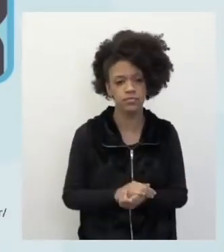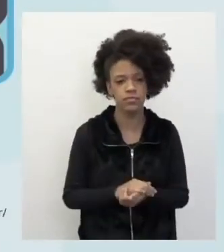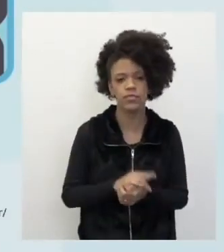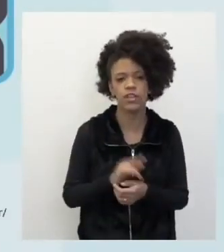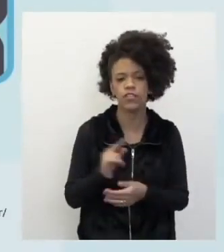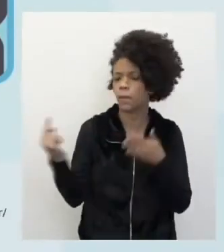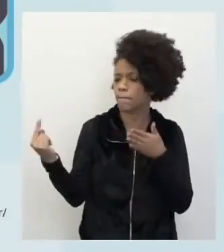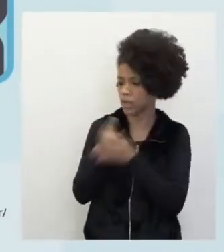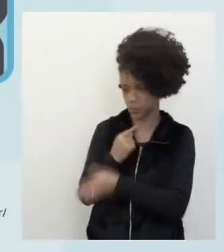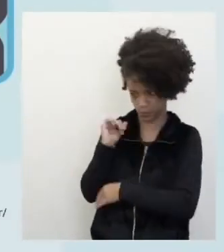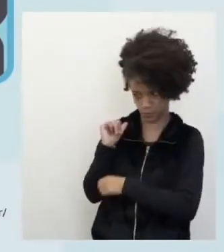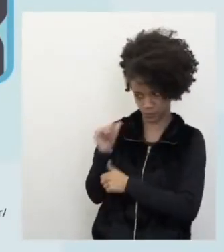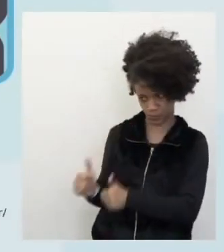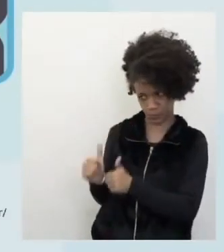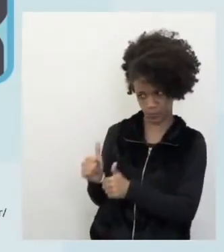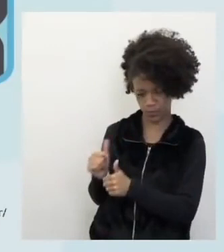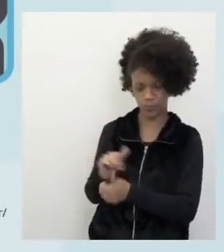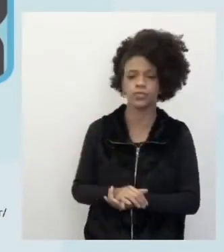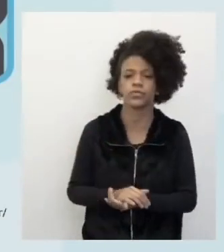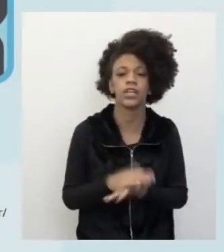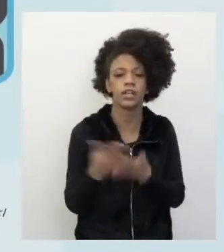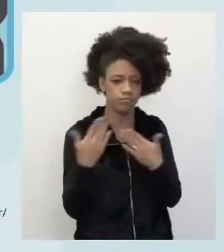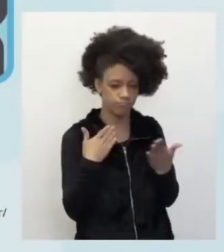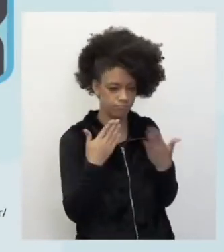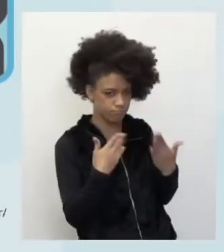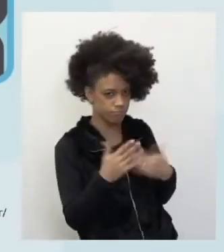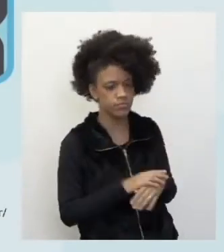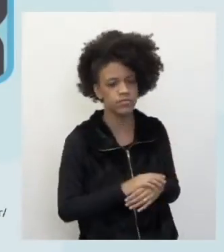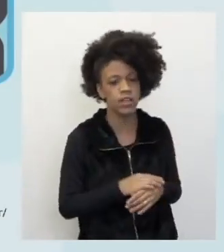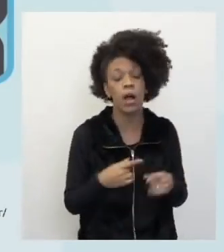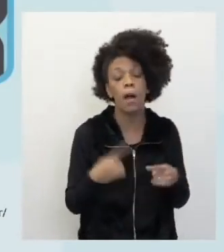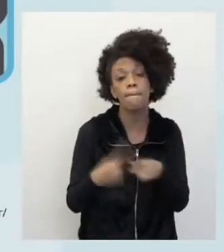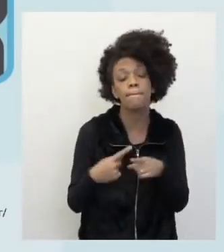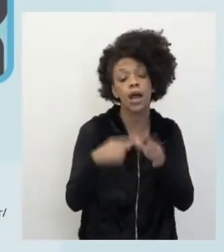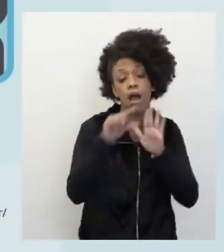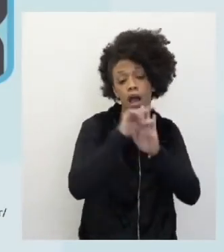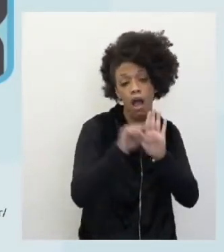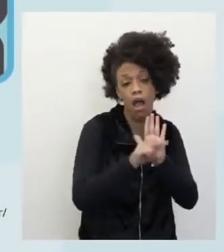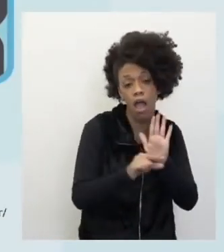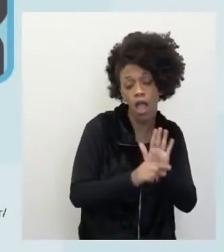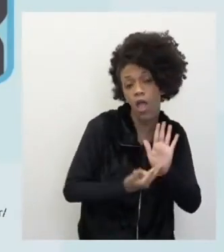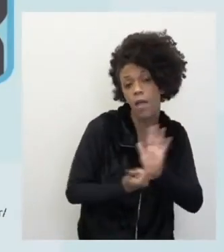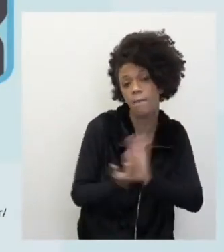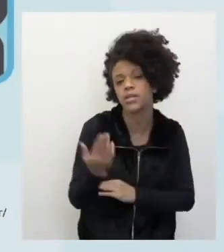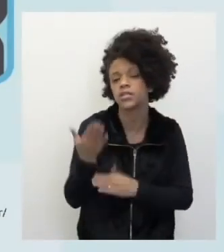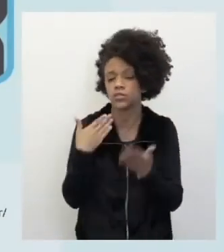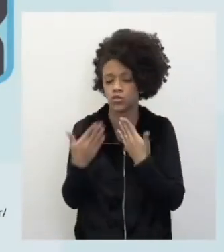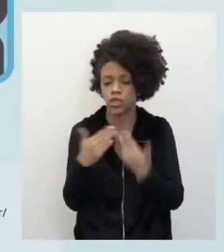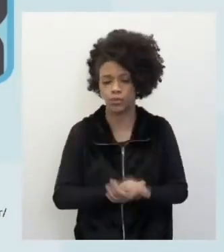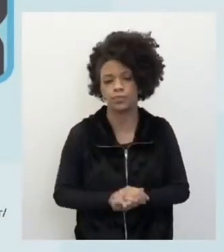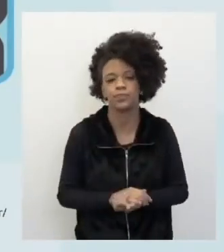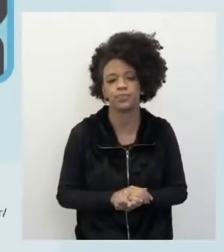pergunta para mim, tá bom, Mauro? E a gente vai fazer, porque cada estrofe representa um diálogo. Bora lá.